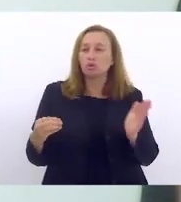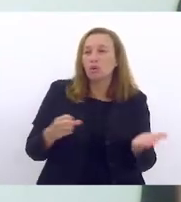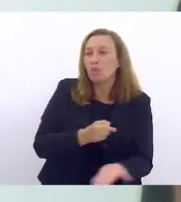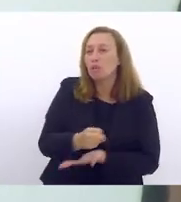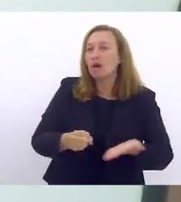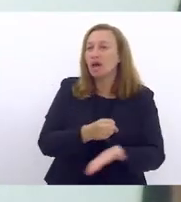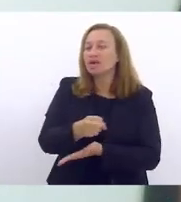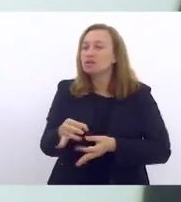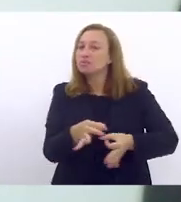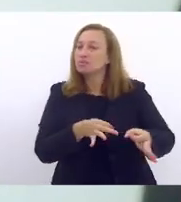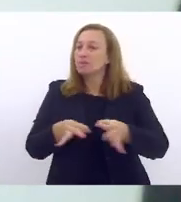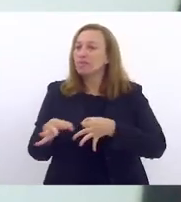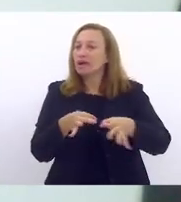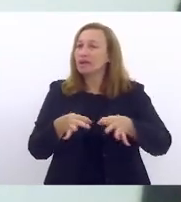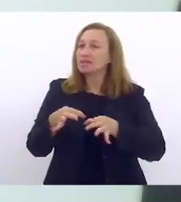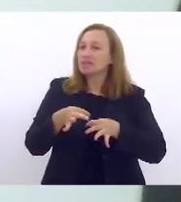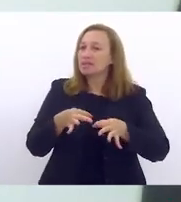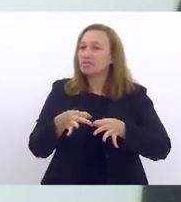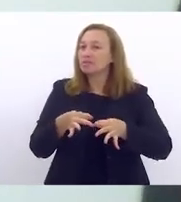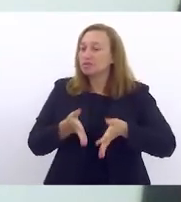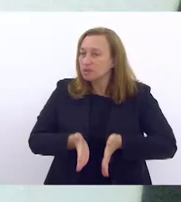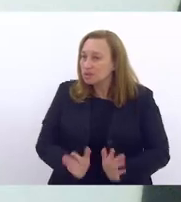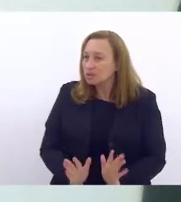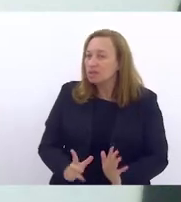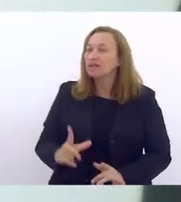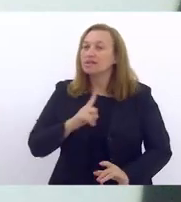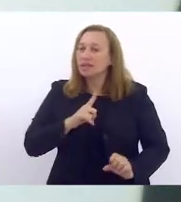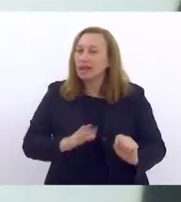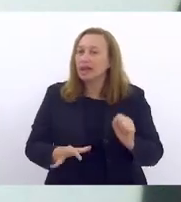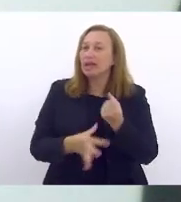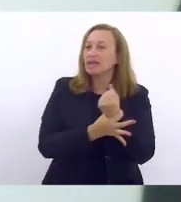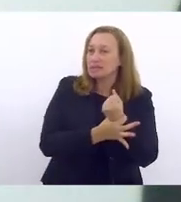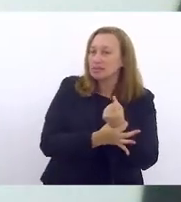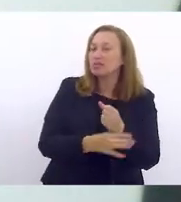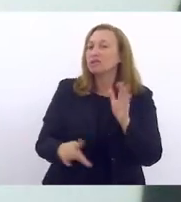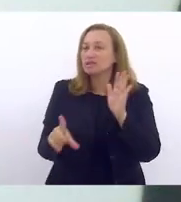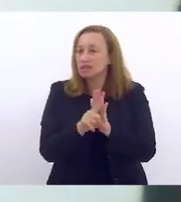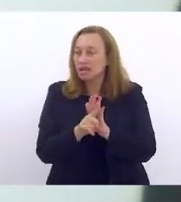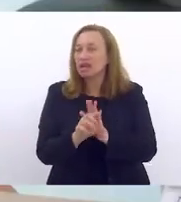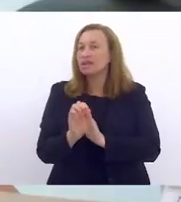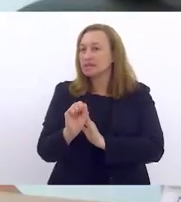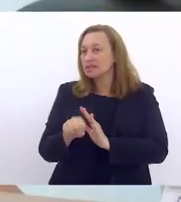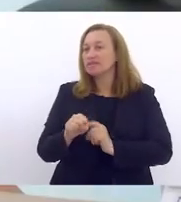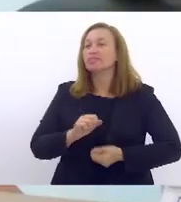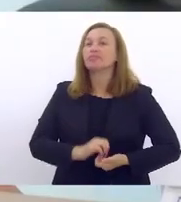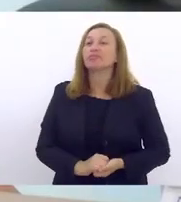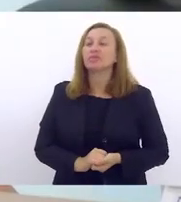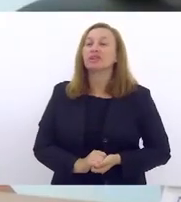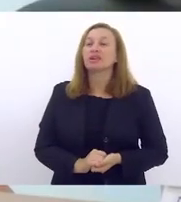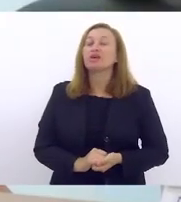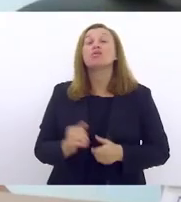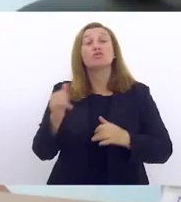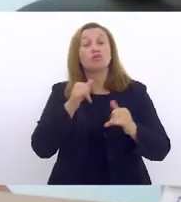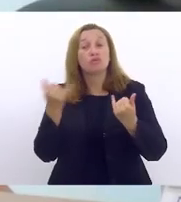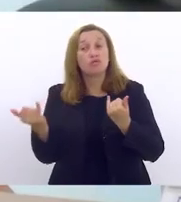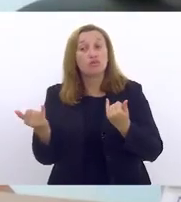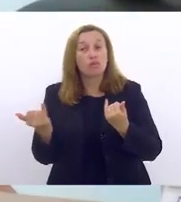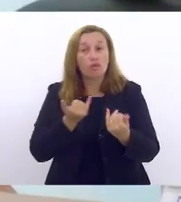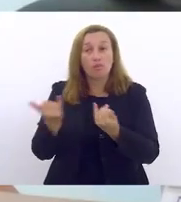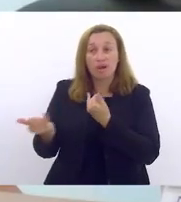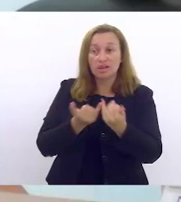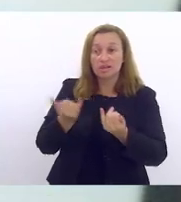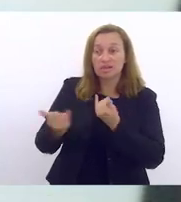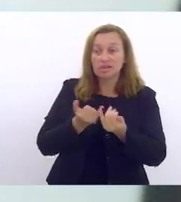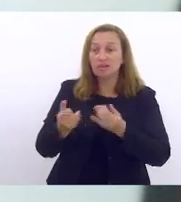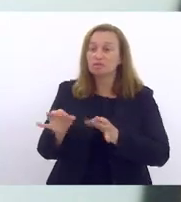plano de parto, já que a gente tem legislação assegurando e garantindo o plano de parto, né? Trazer a informação do plano de parto